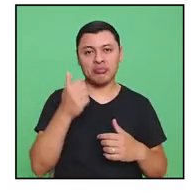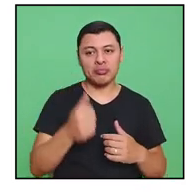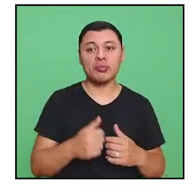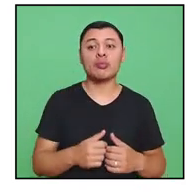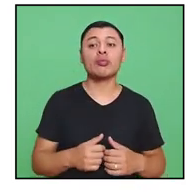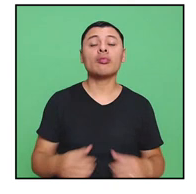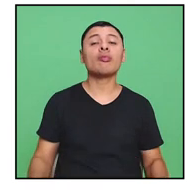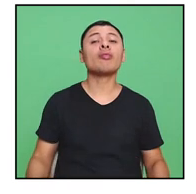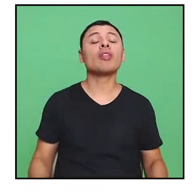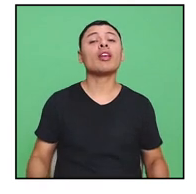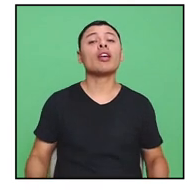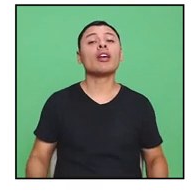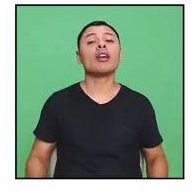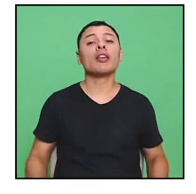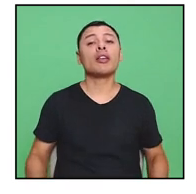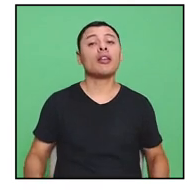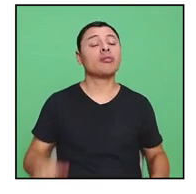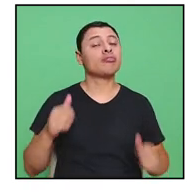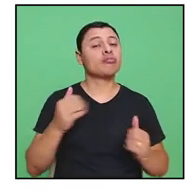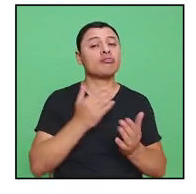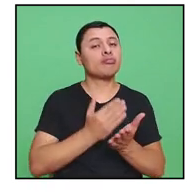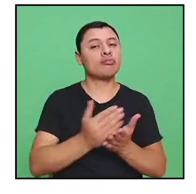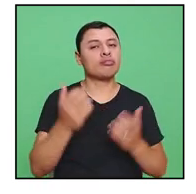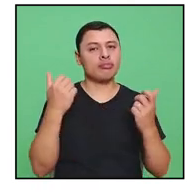Aí, né, para falar um pouco sobre a exposição,